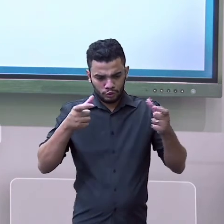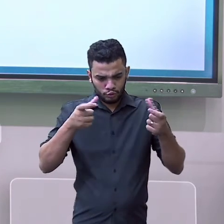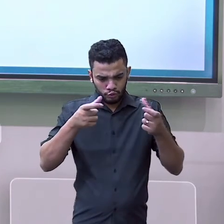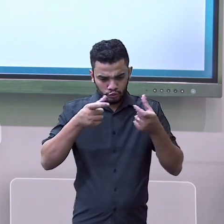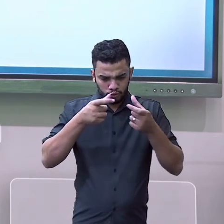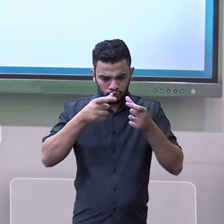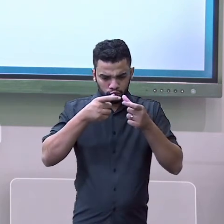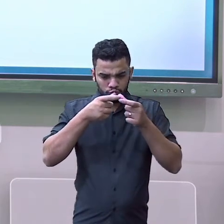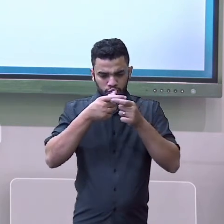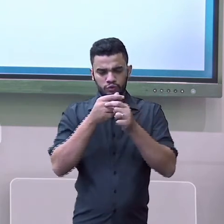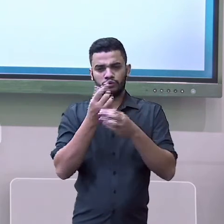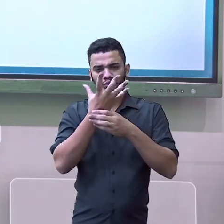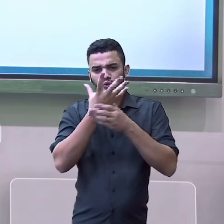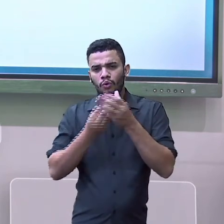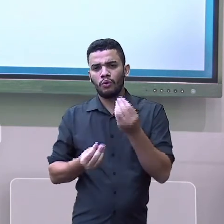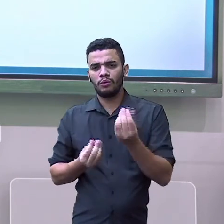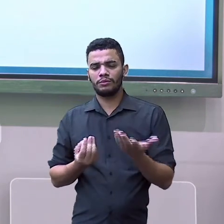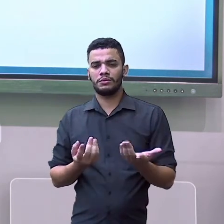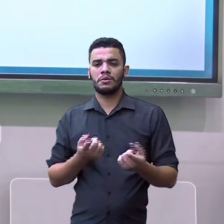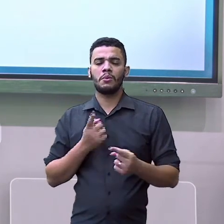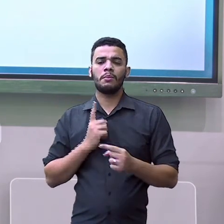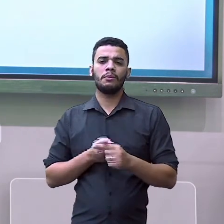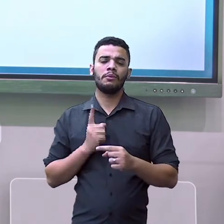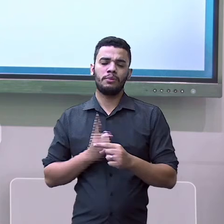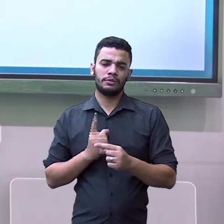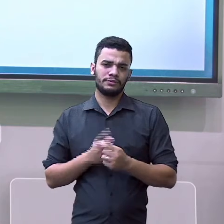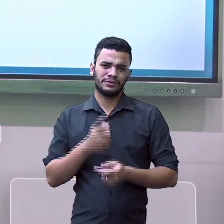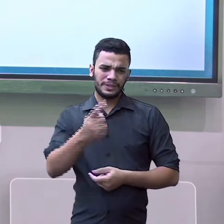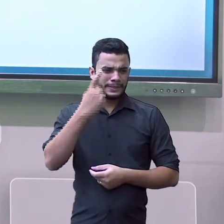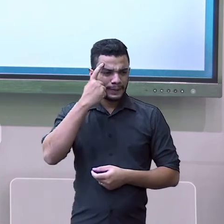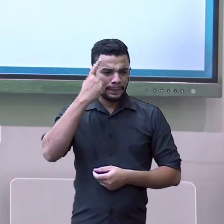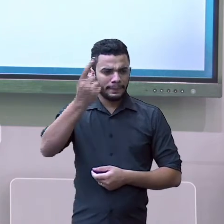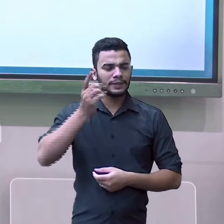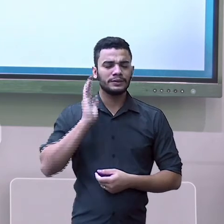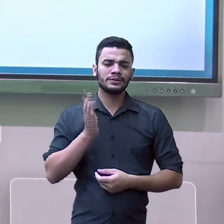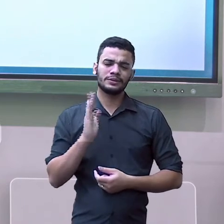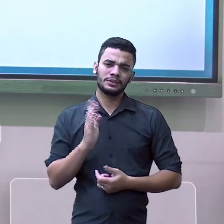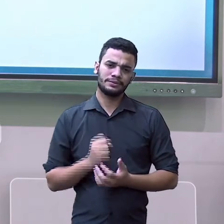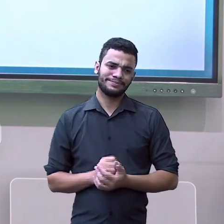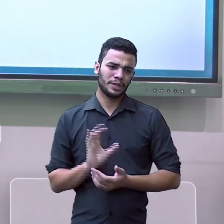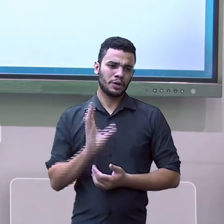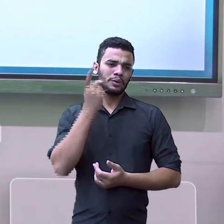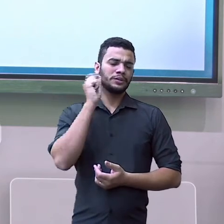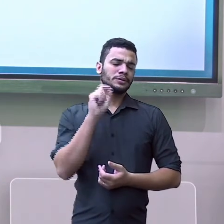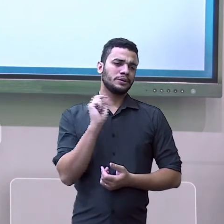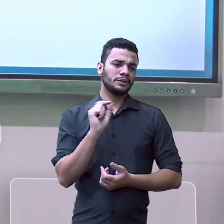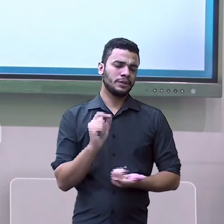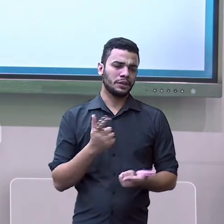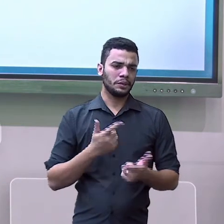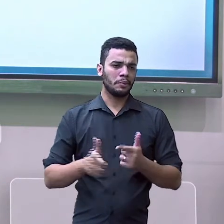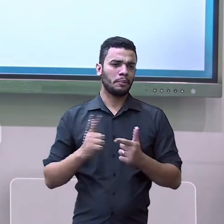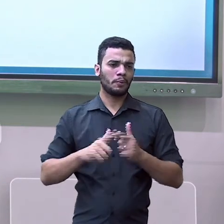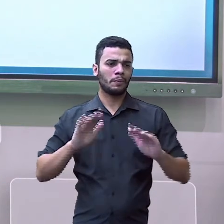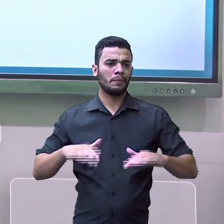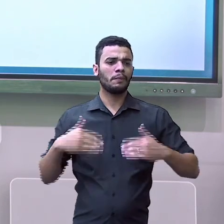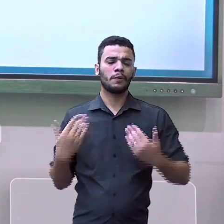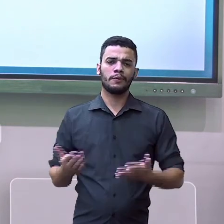espécies vegetais e animais? Você já parou para pensar o porquê que tudo isso tem